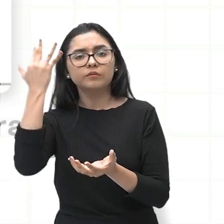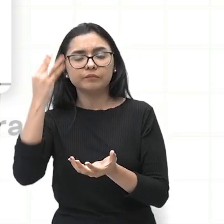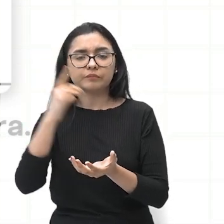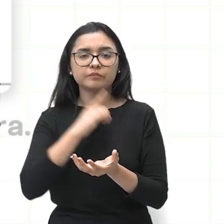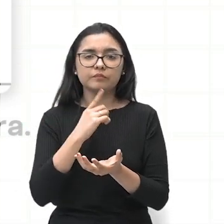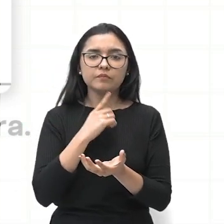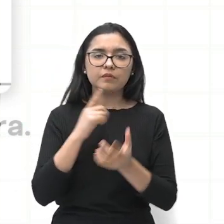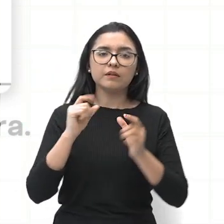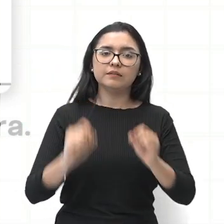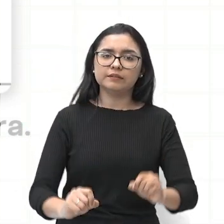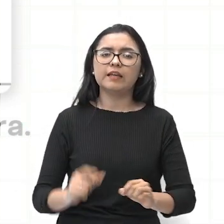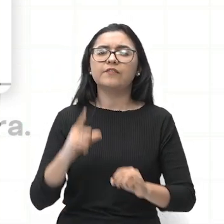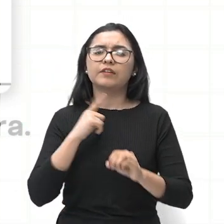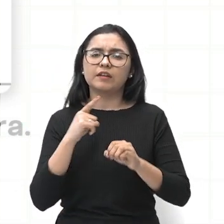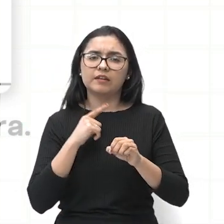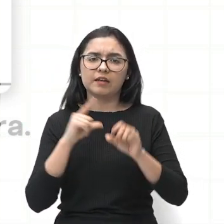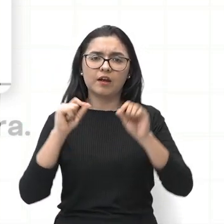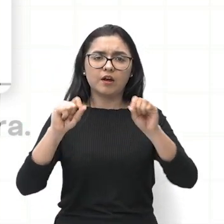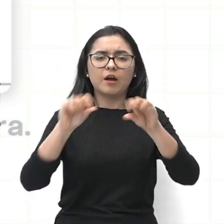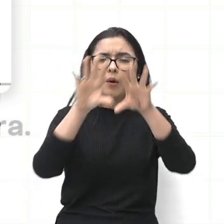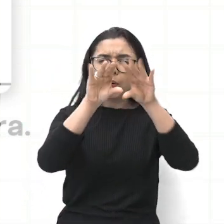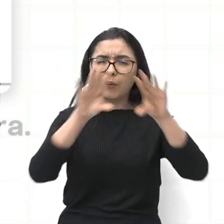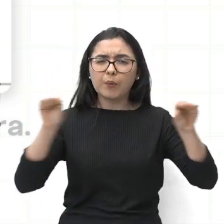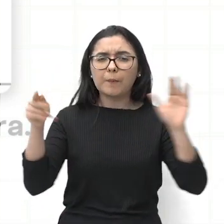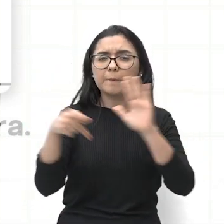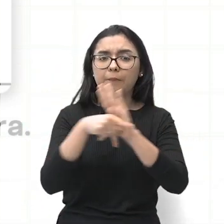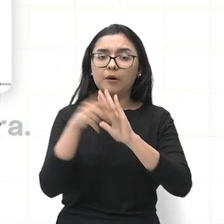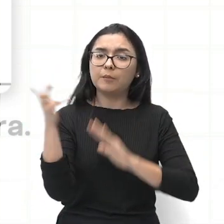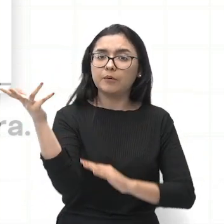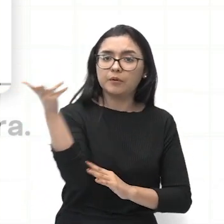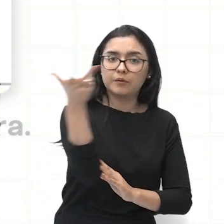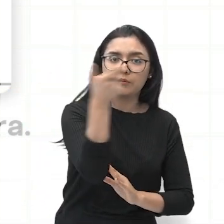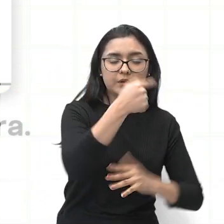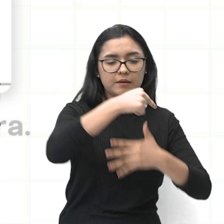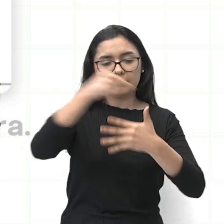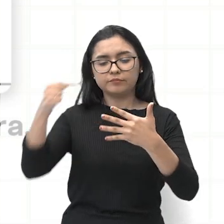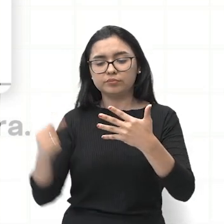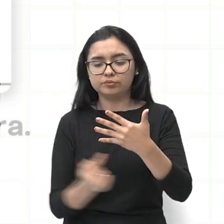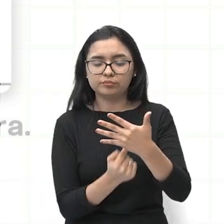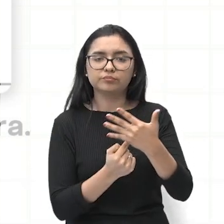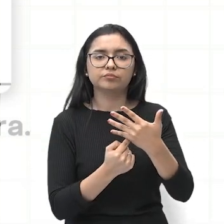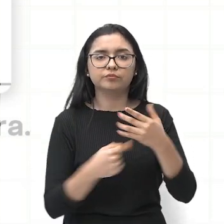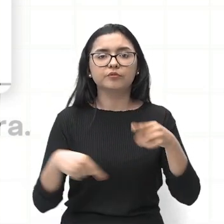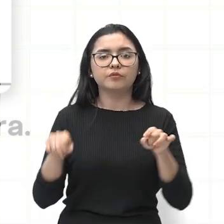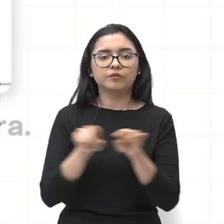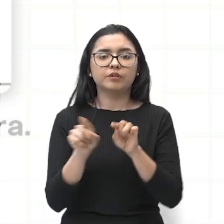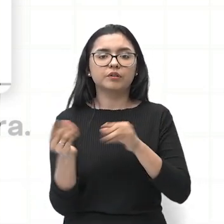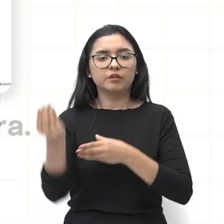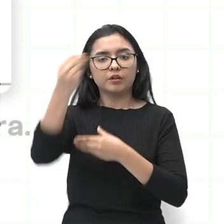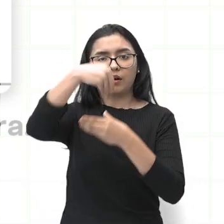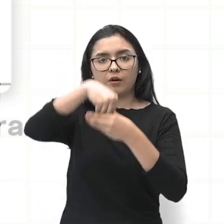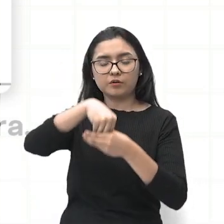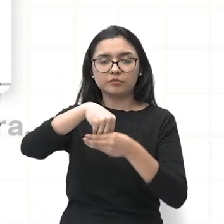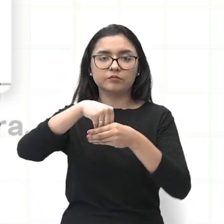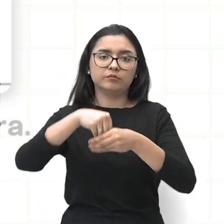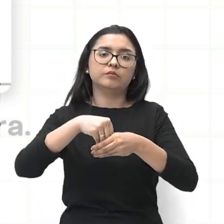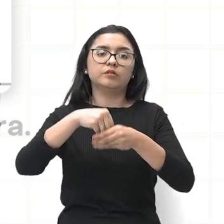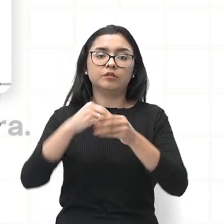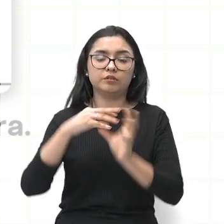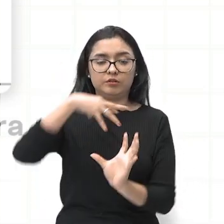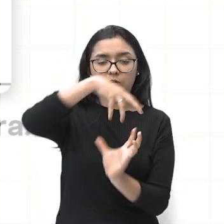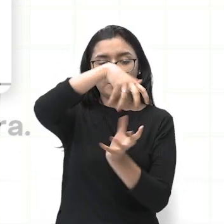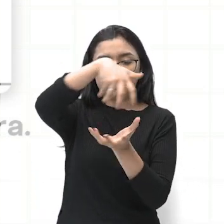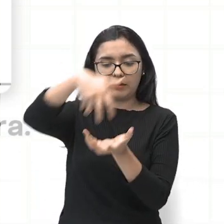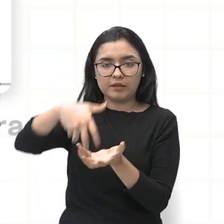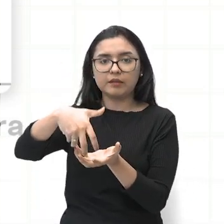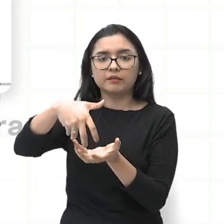uma ação de poeira cósmica e elementos foram inseridos no nosso